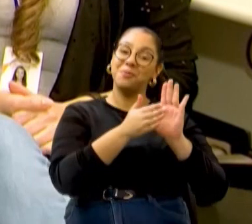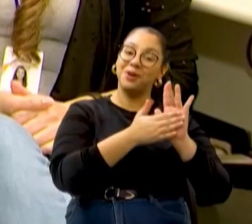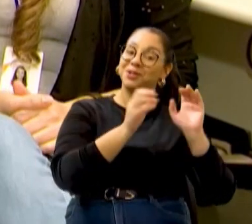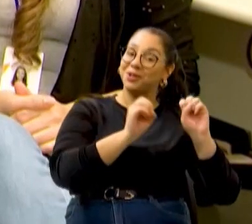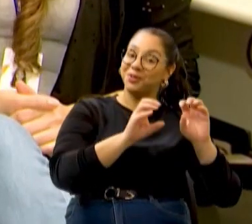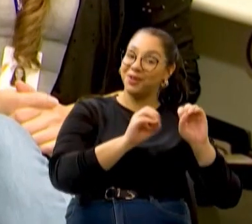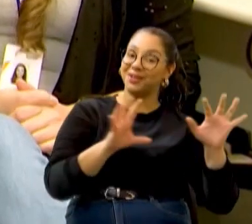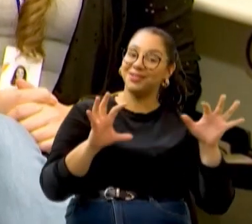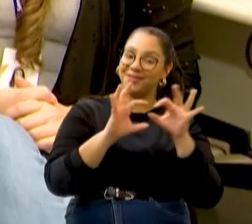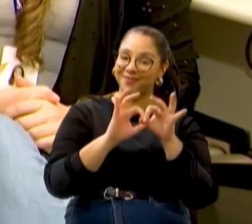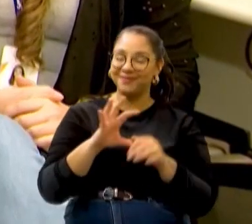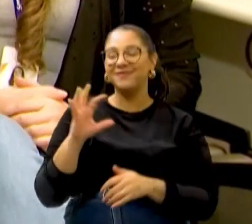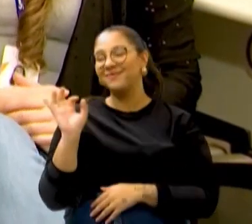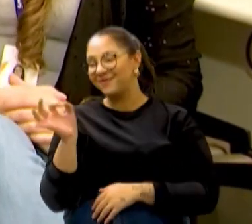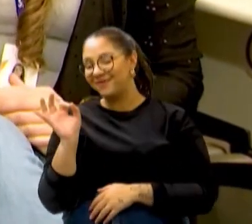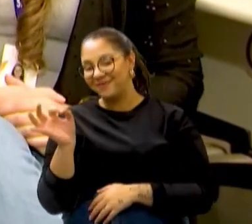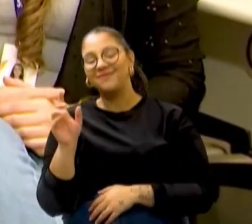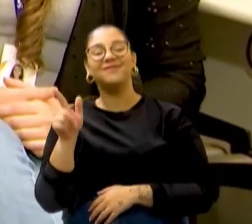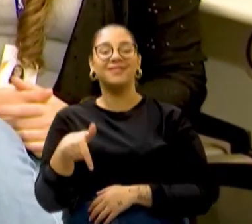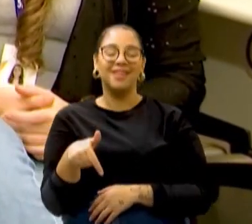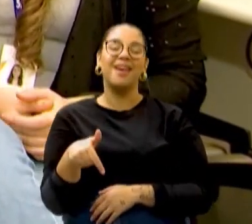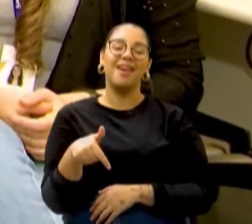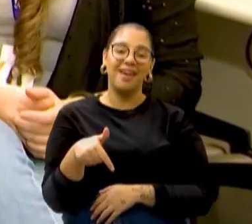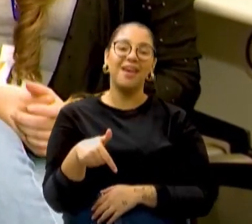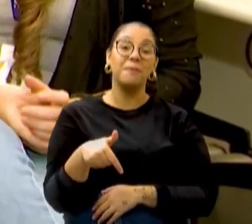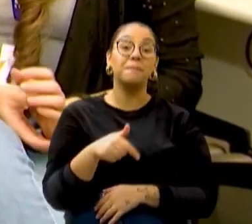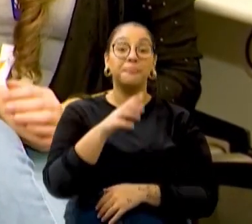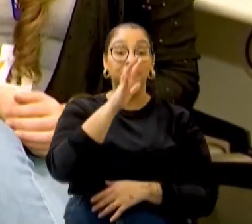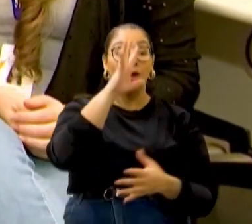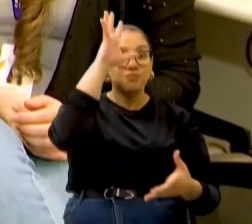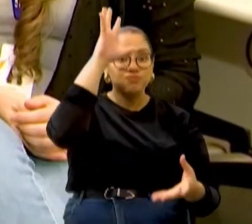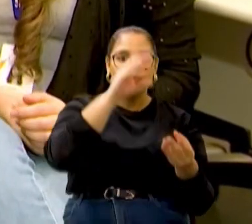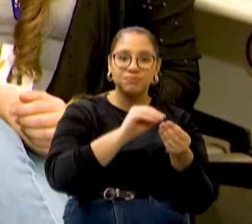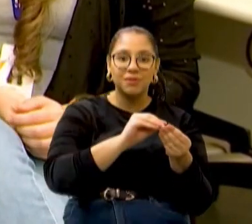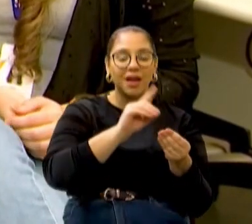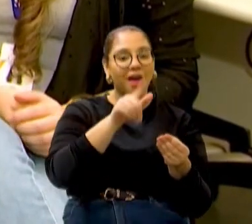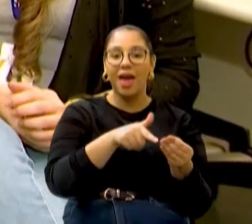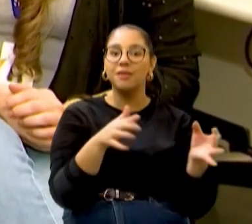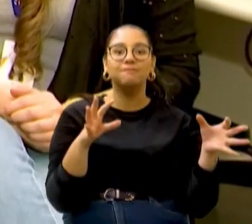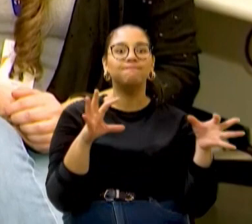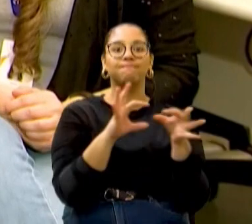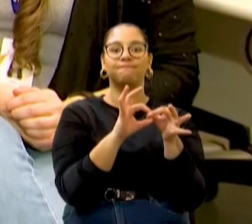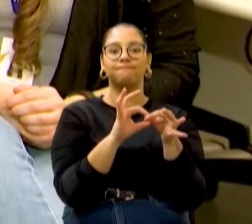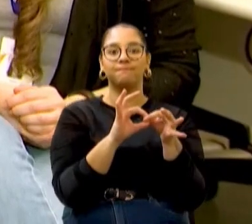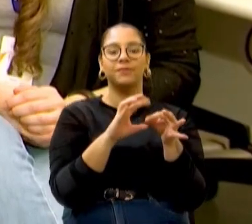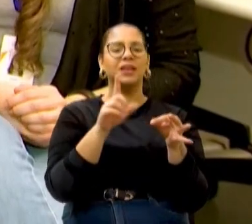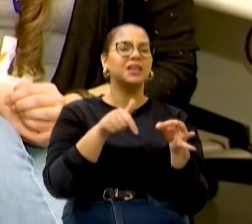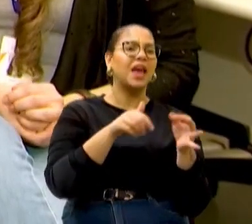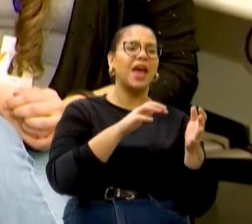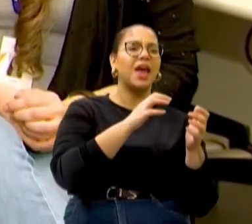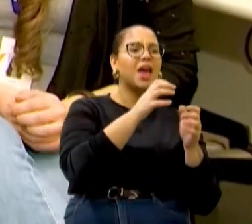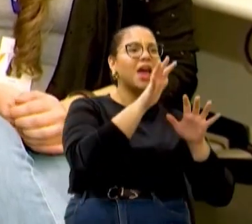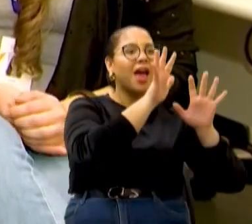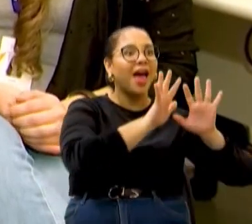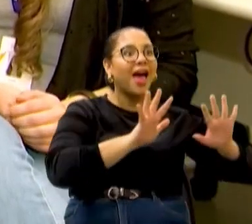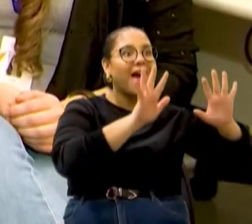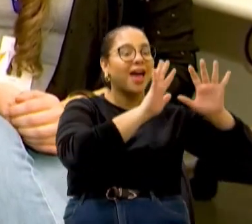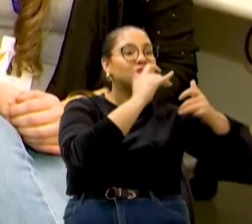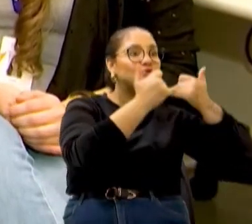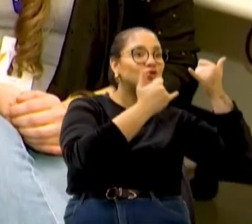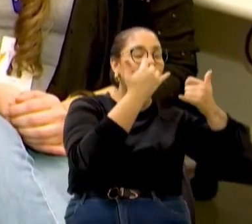com uma proposta bem bacana de educação né exatamente eu acho que isso é o resumão é unir Justamente não é esse